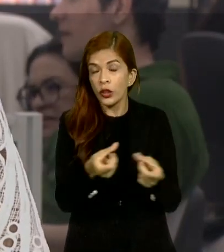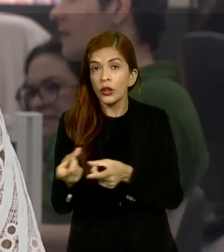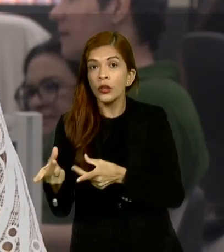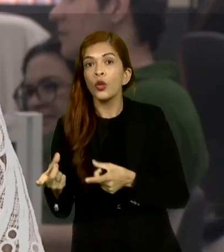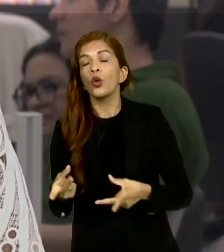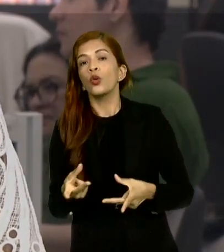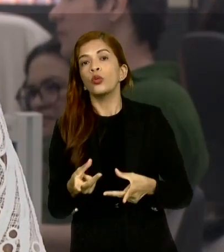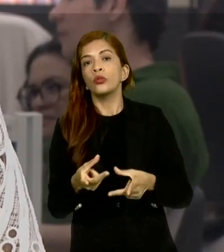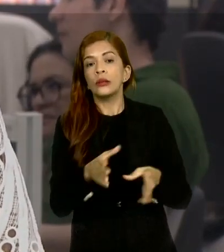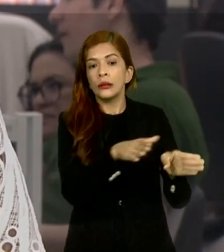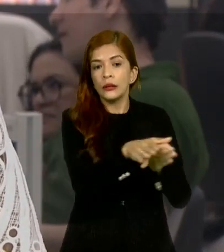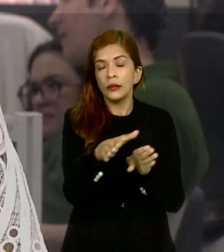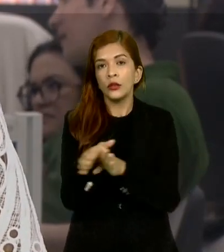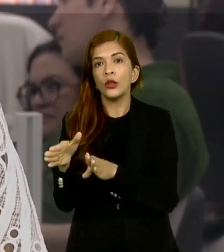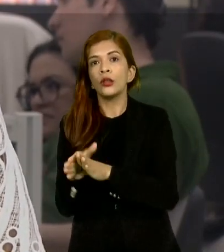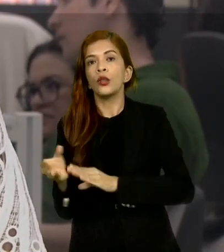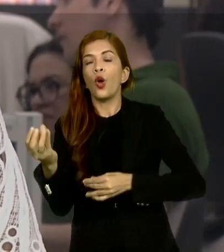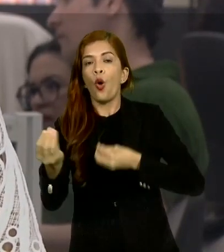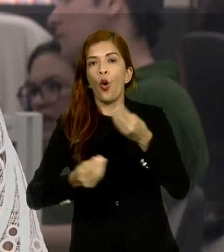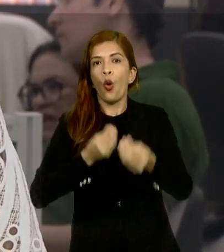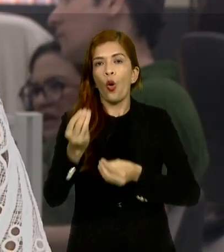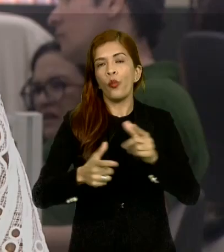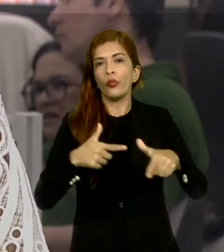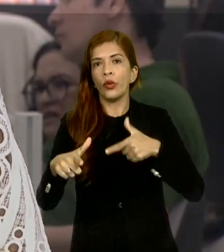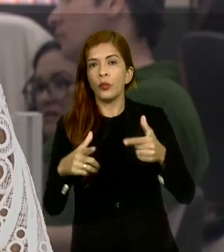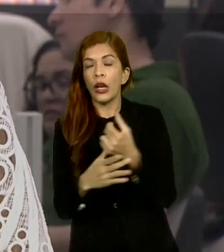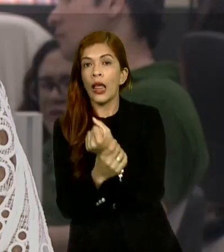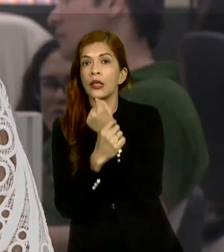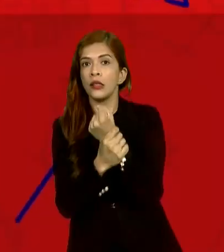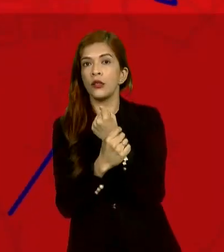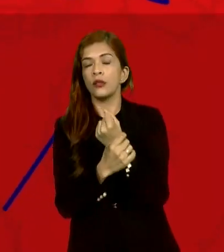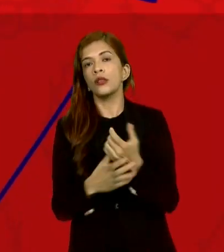trabalhos e sobre o sistema de segurança nos dias de festa.